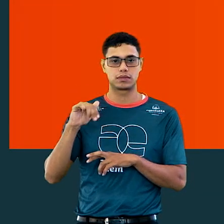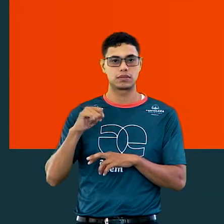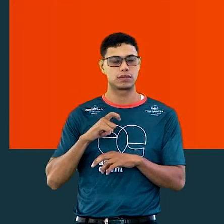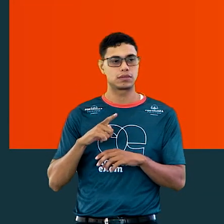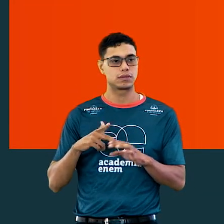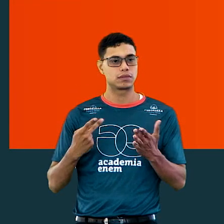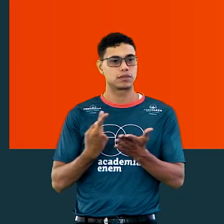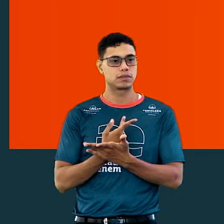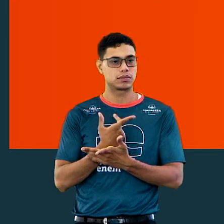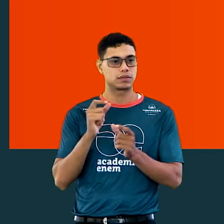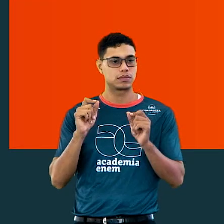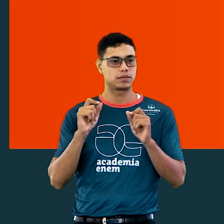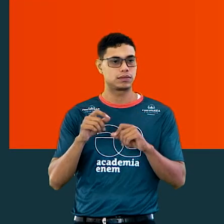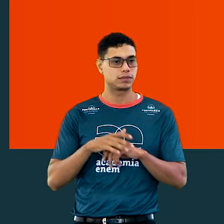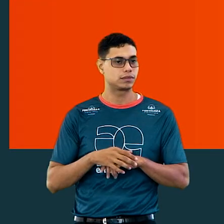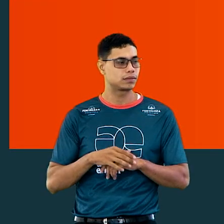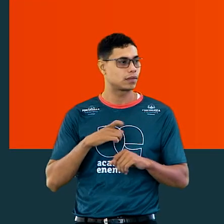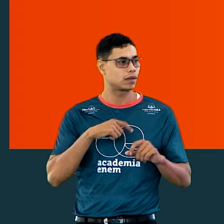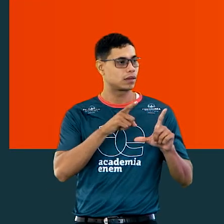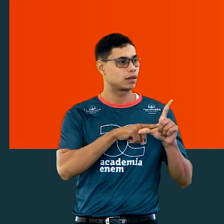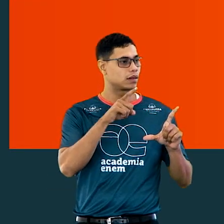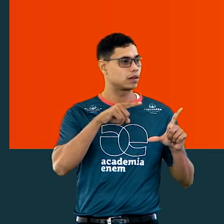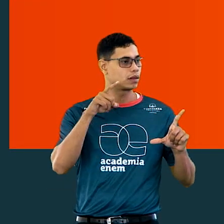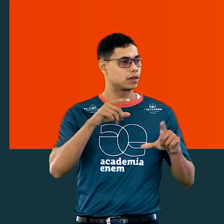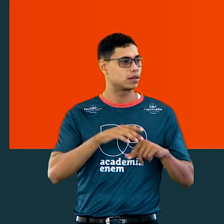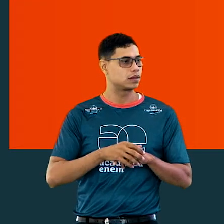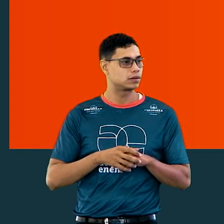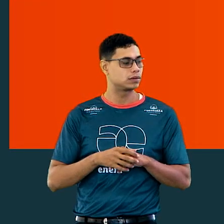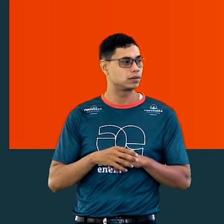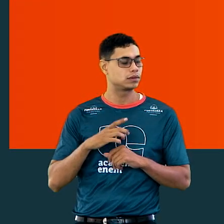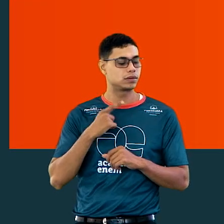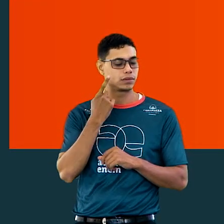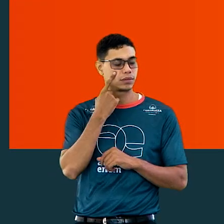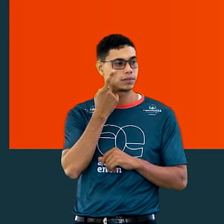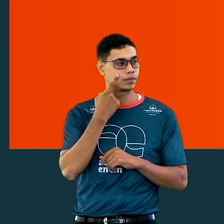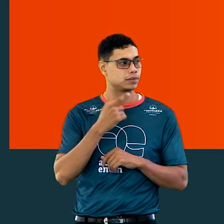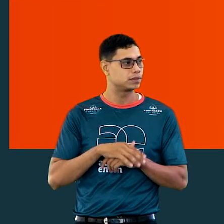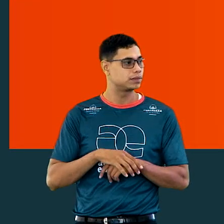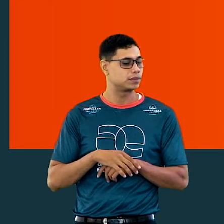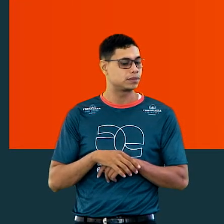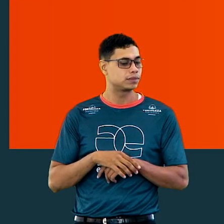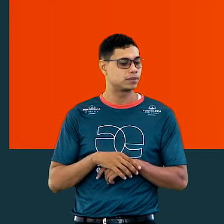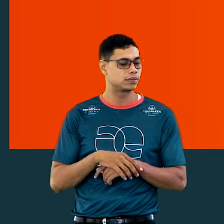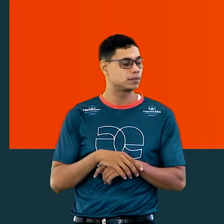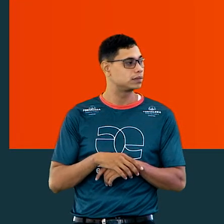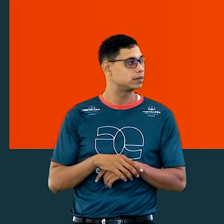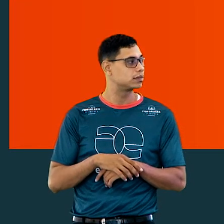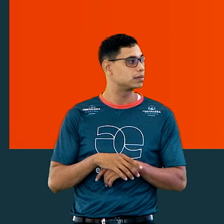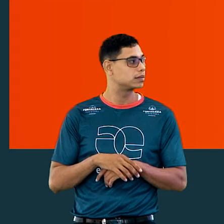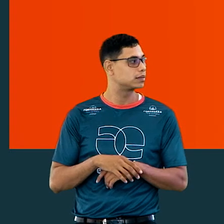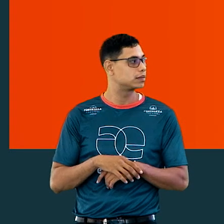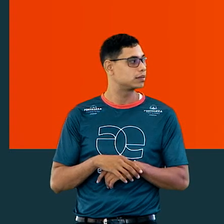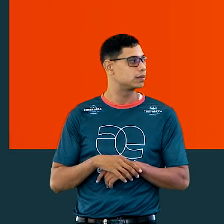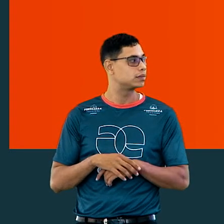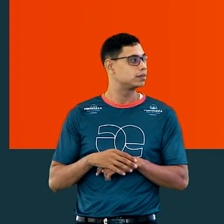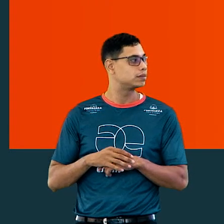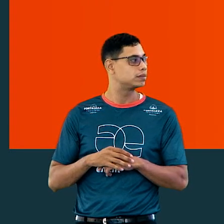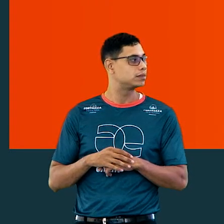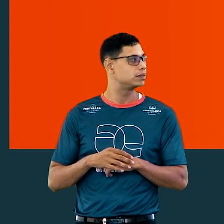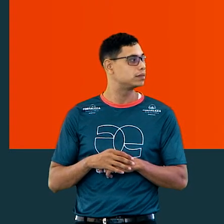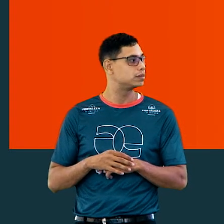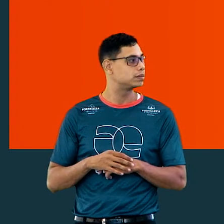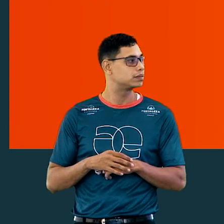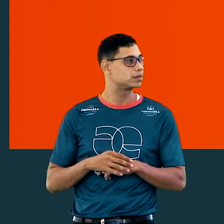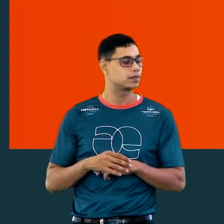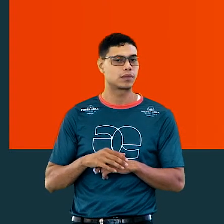resistores, ok? Aqui o gráfico, como eu falei para vocês. Observe que o gráfico trata de um resistor ôhmico. O que